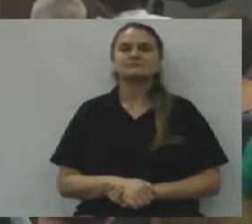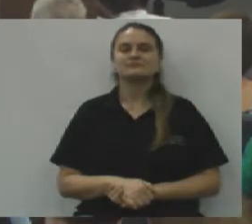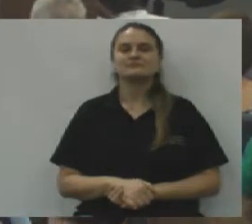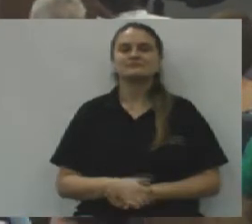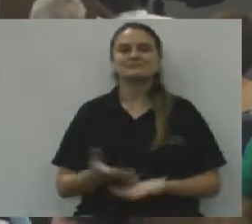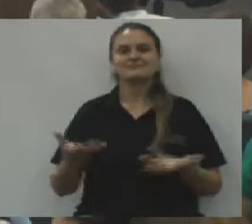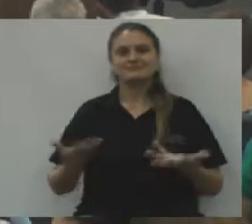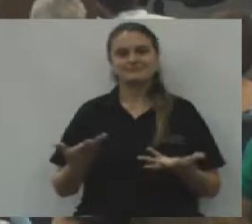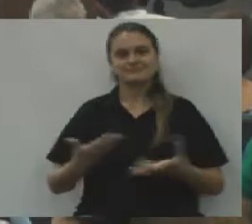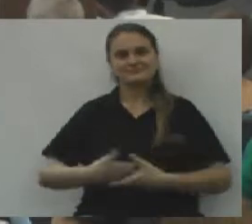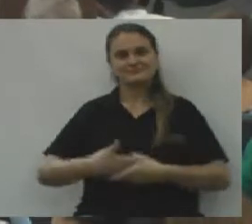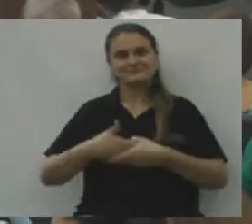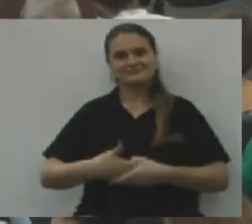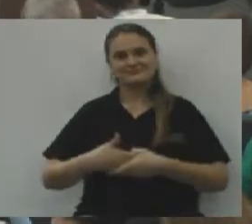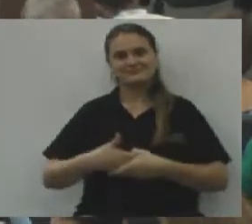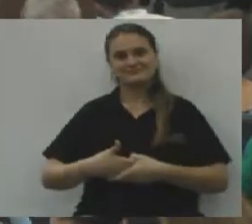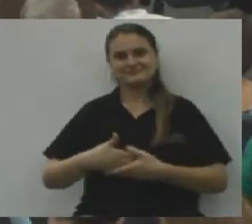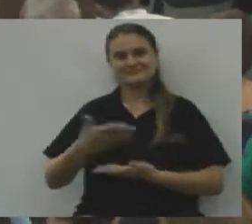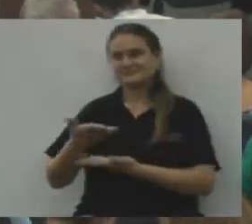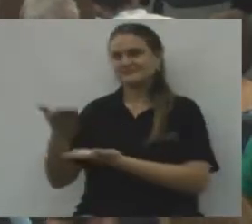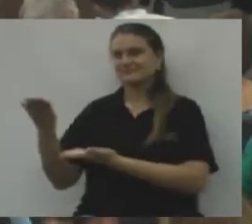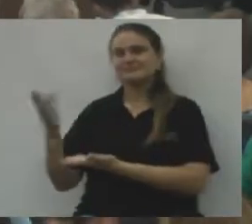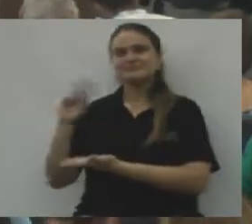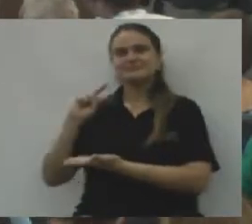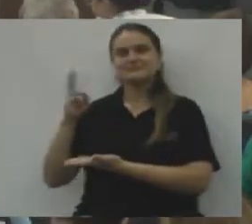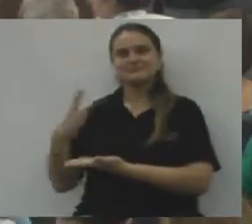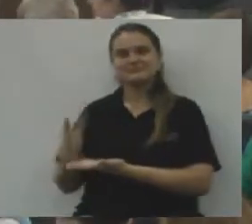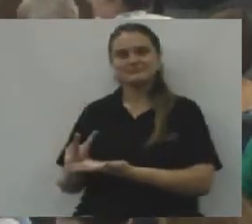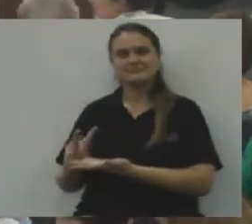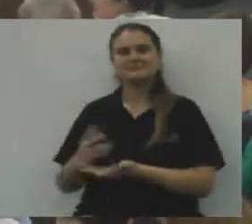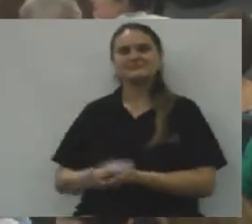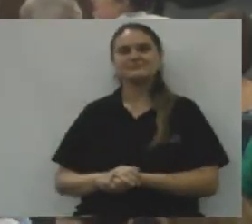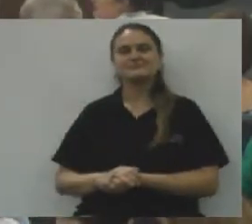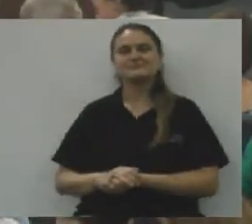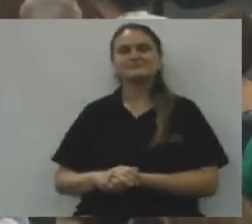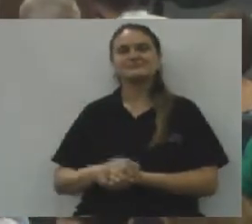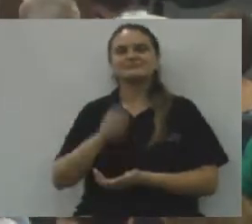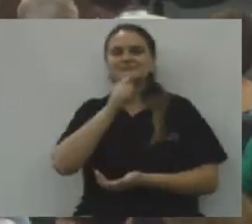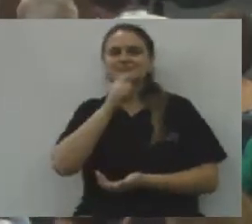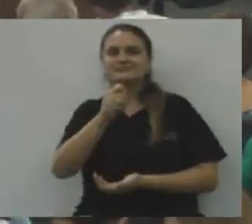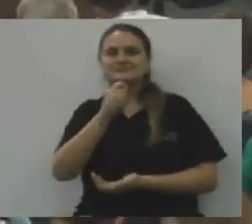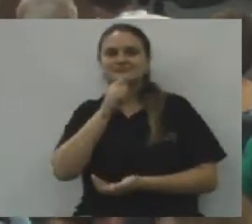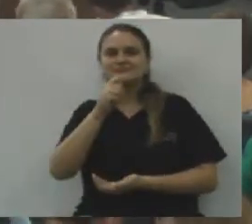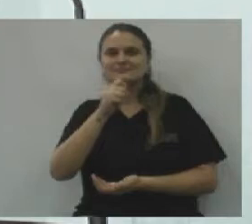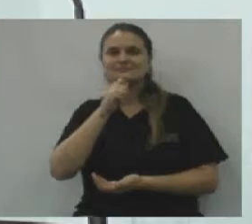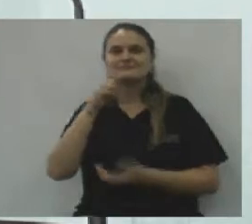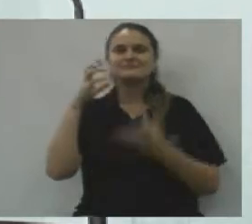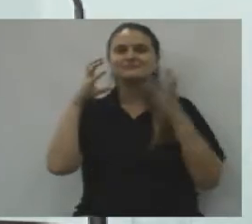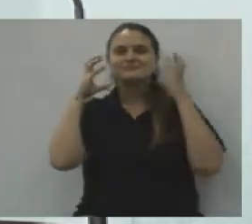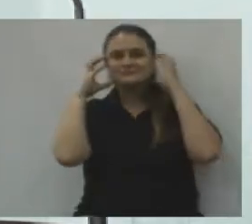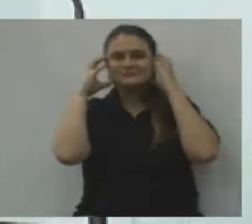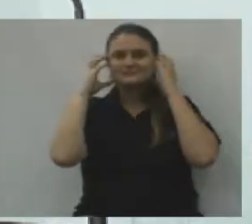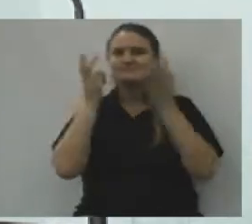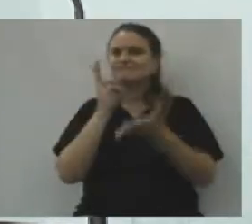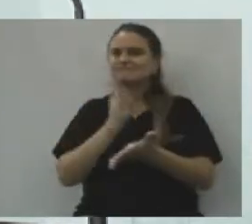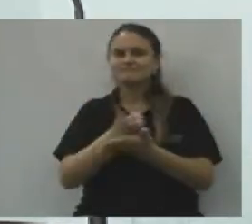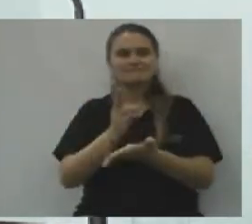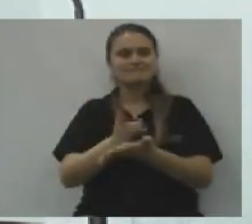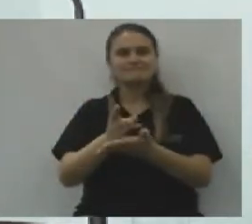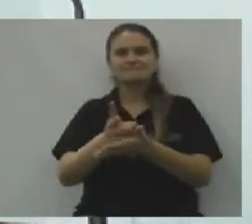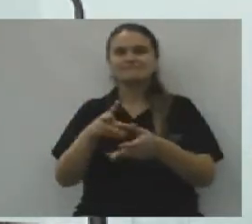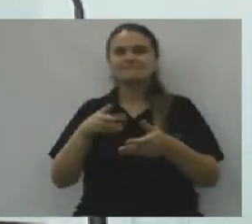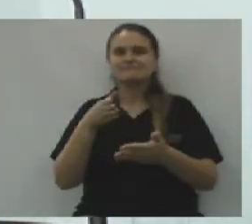Quero cumprimentar nobres vereadores, a imprensa que nos acompanha e nos